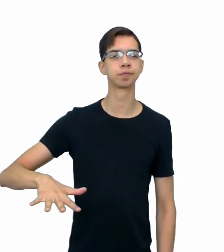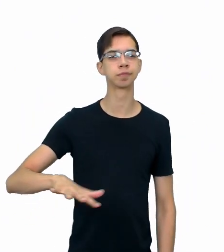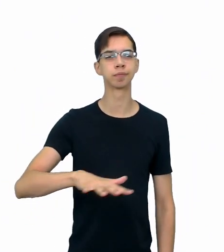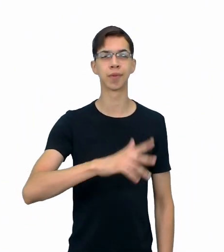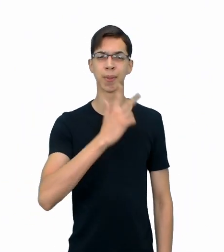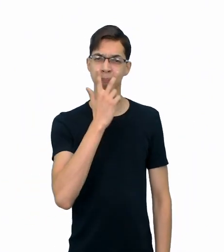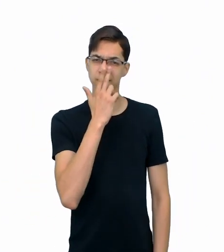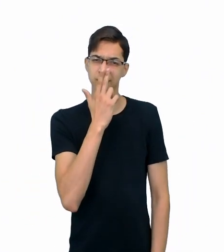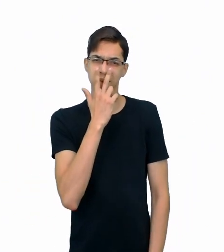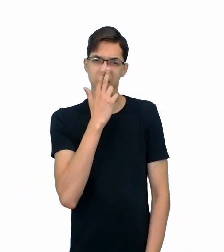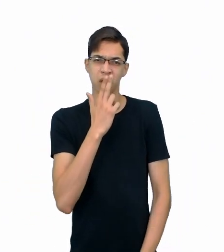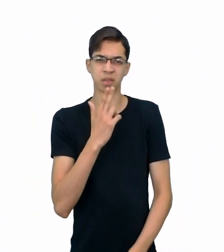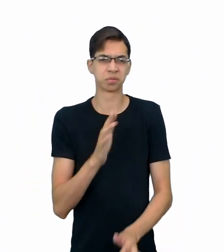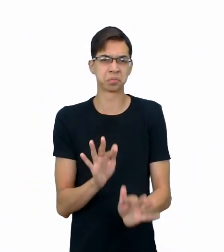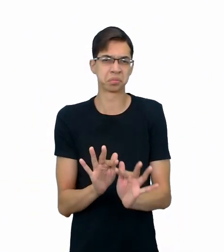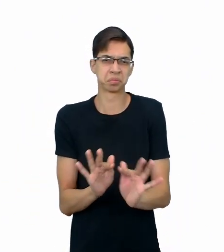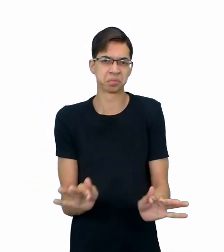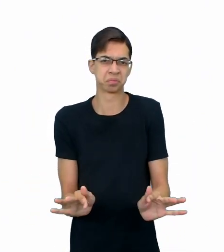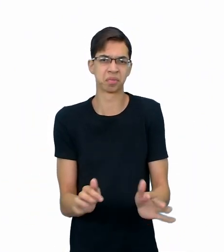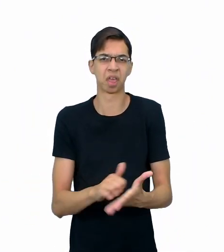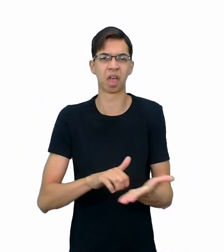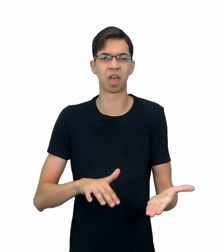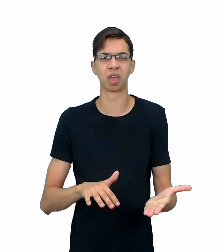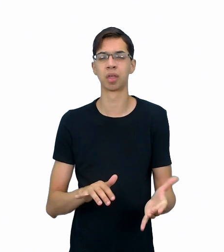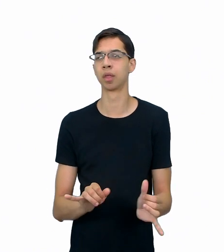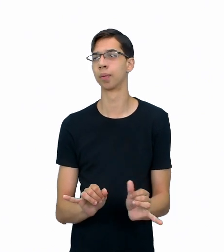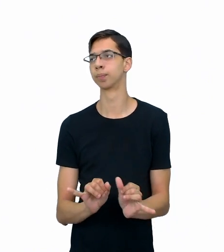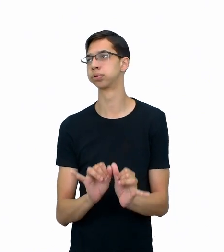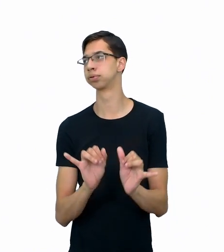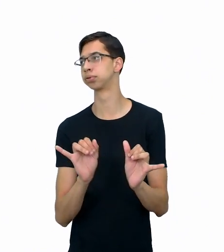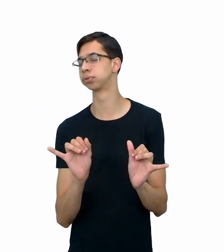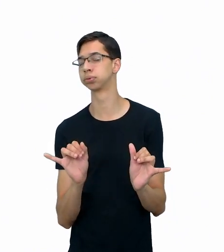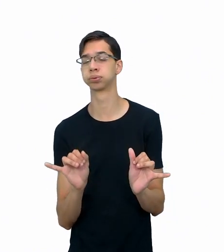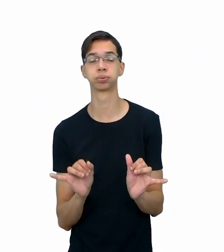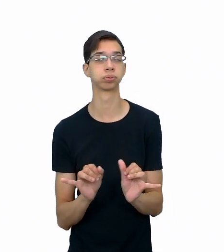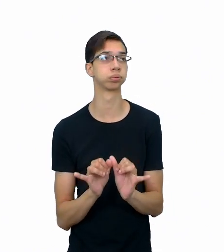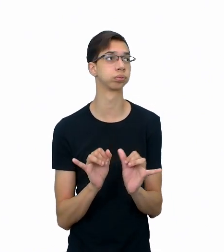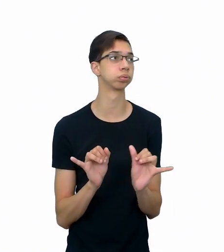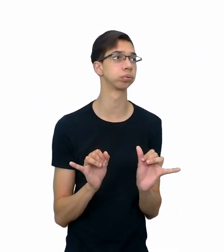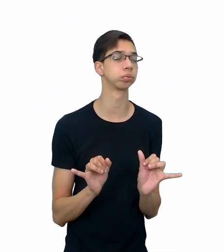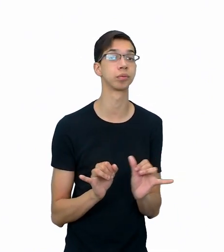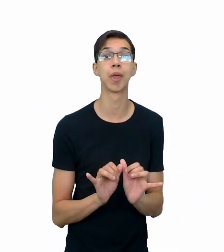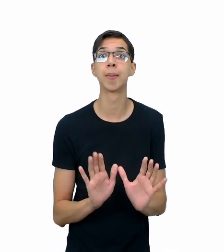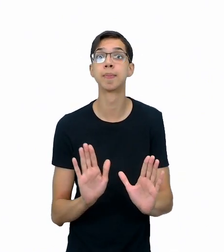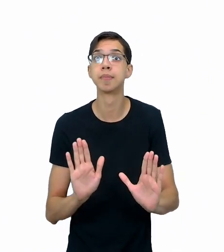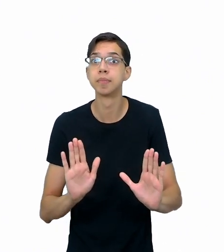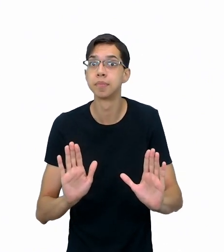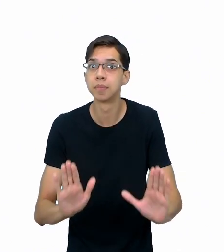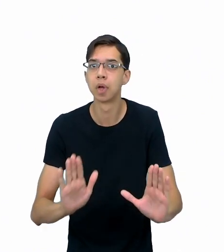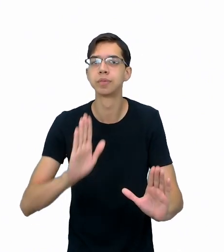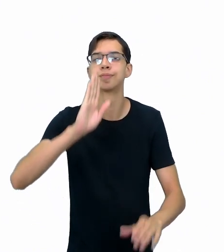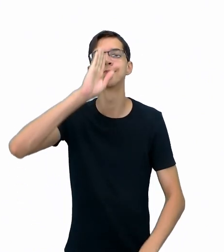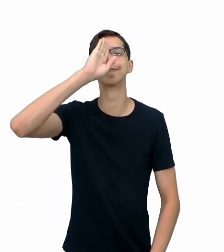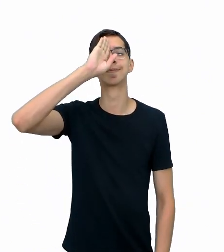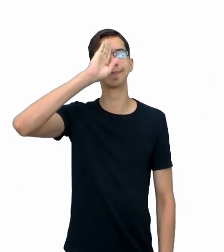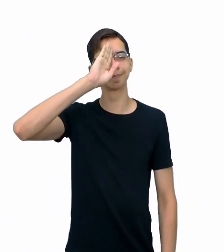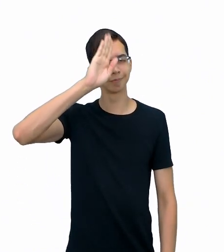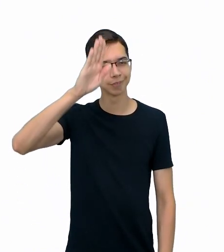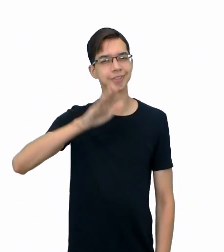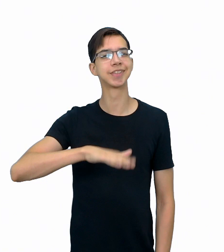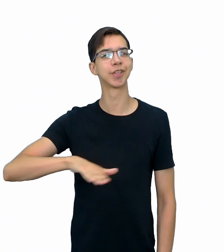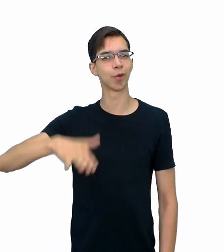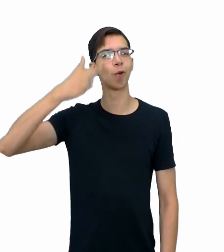mesmo atividades bobas, mas elas são fundamentais para a compreensão do espaço. E por esse